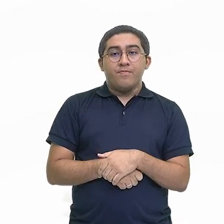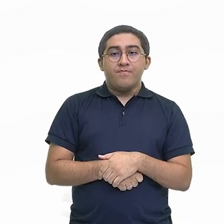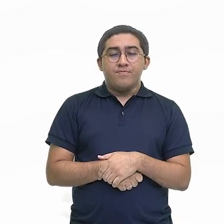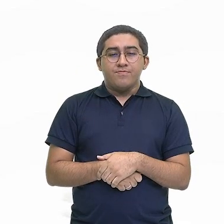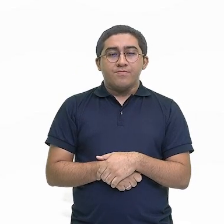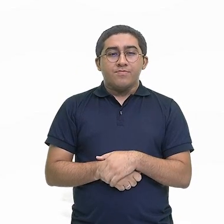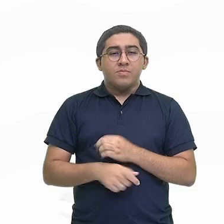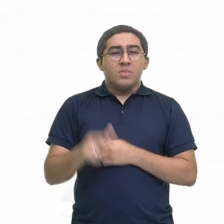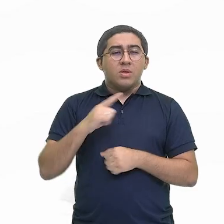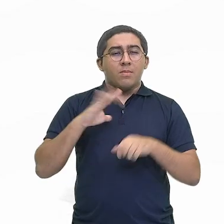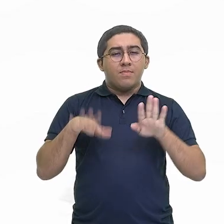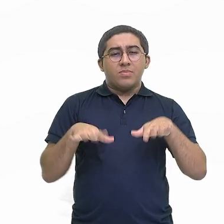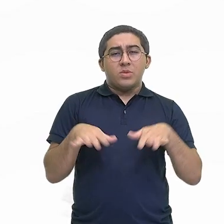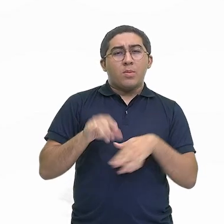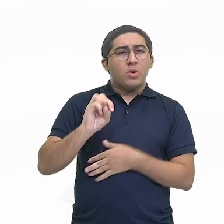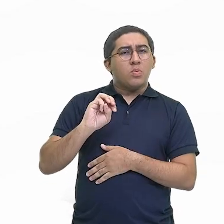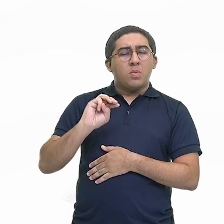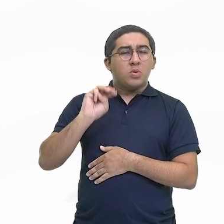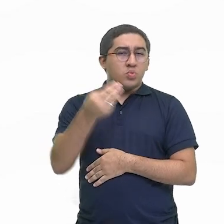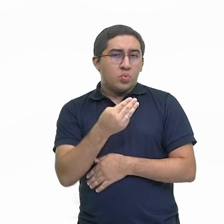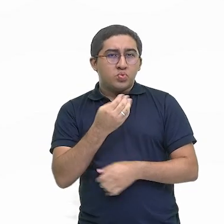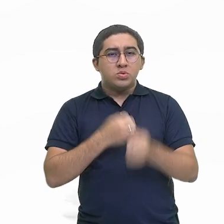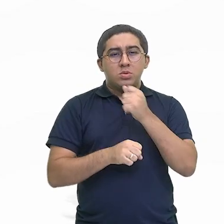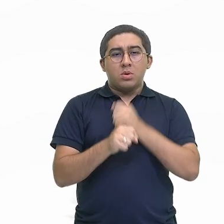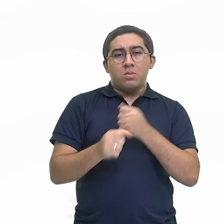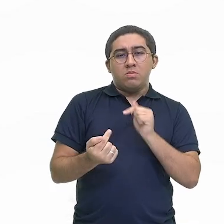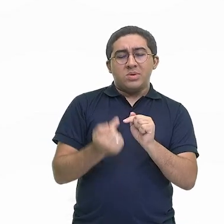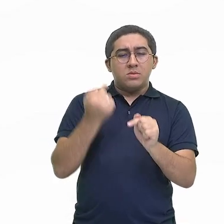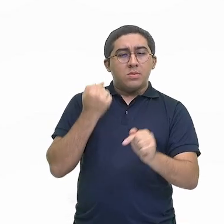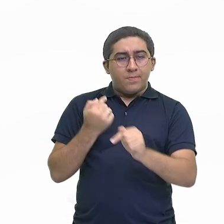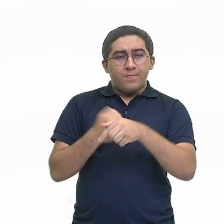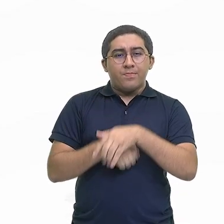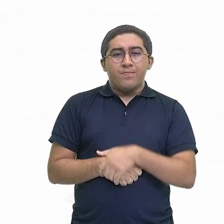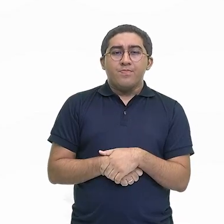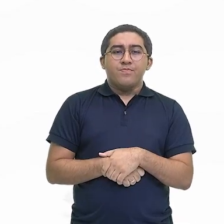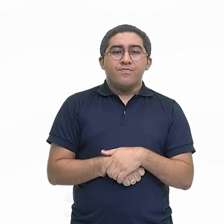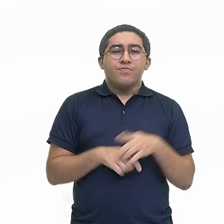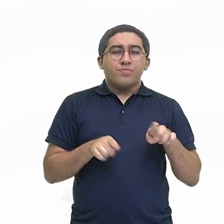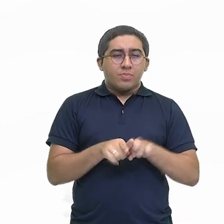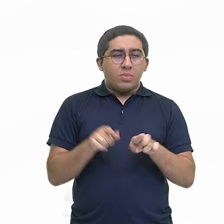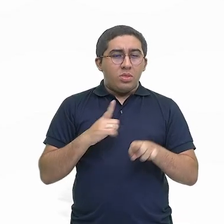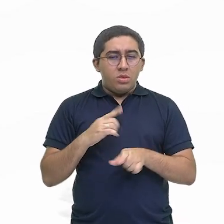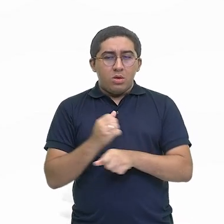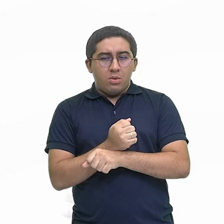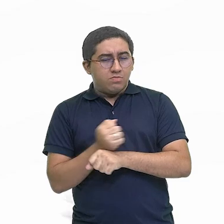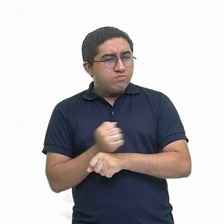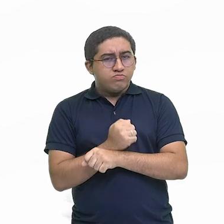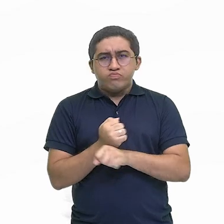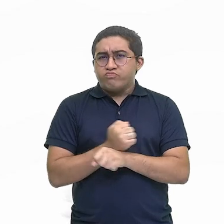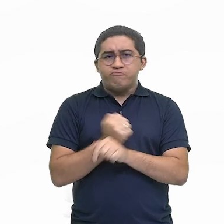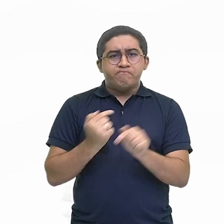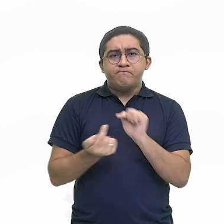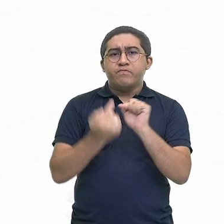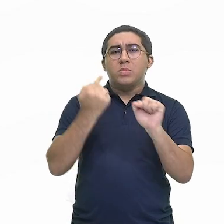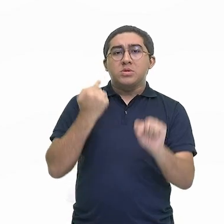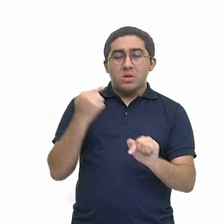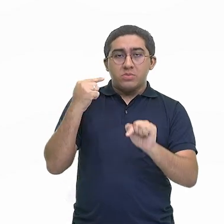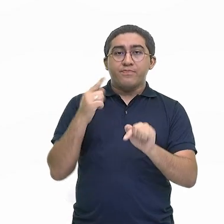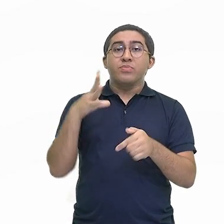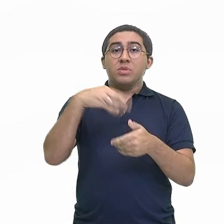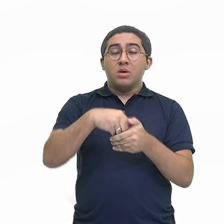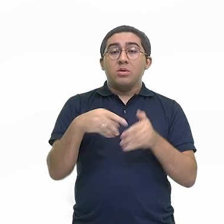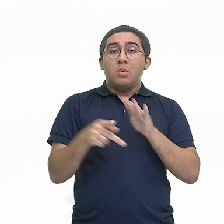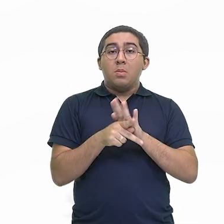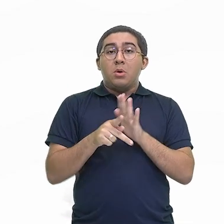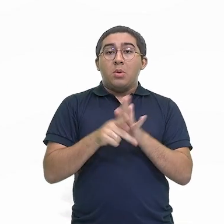aí milhões de anos, que são formadas ali há muito tempo atrás, dentro da superfície